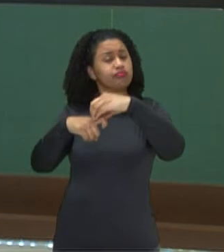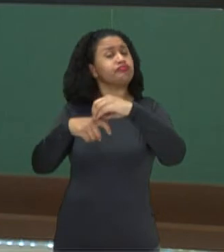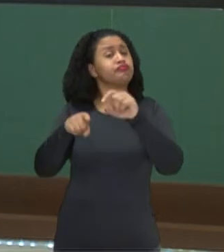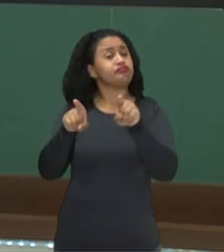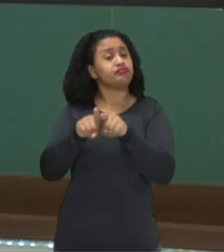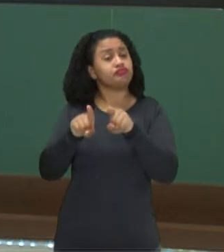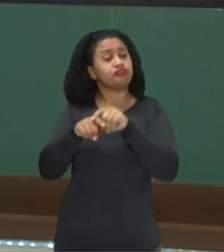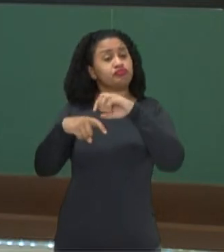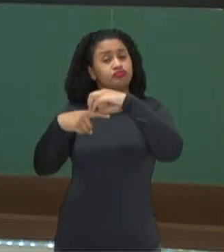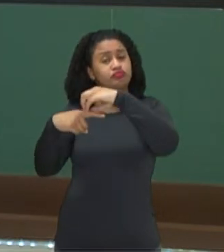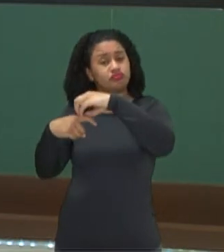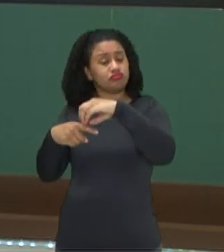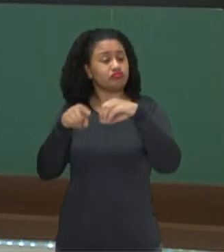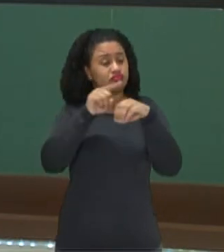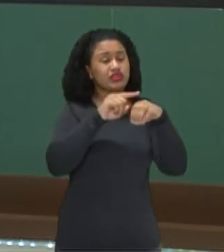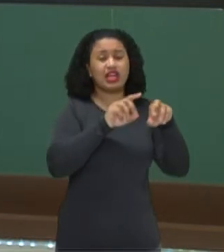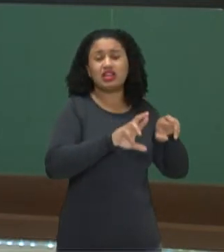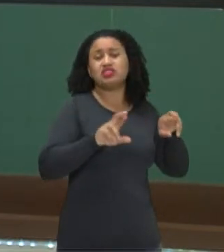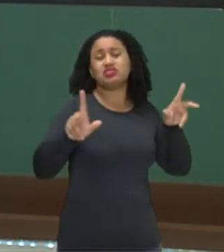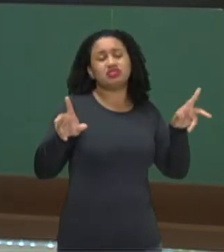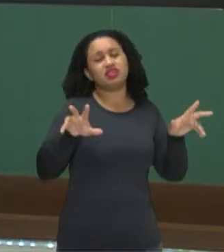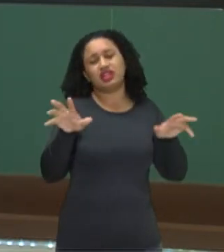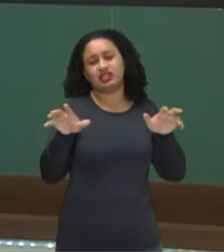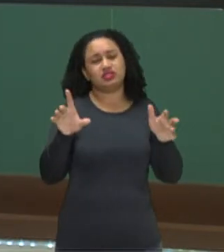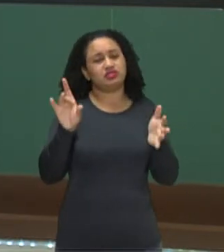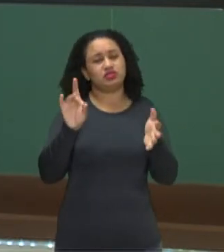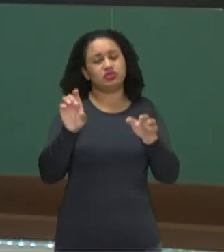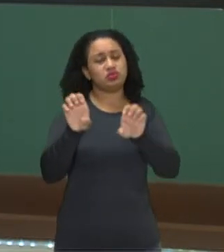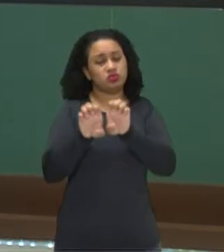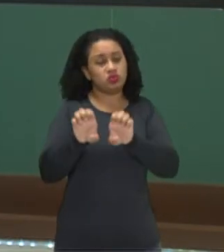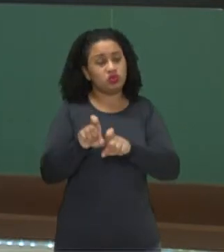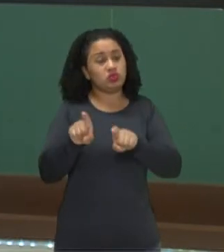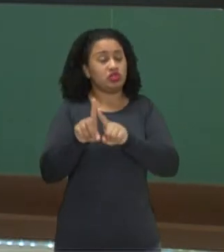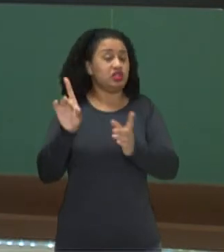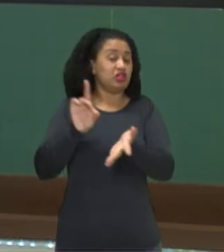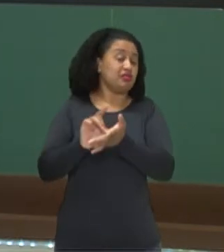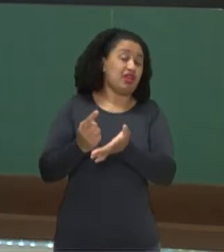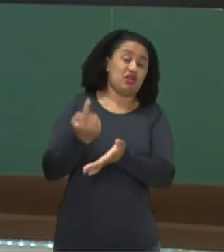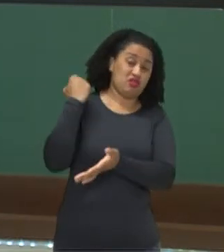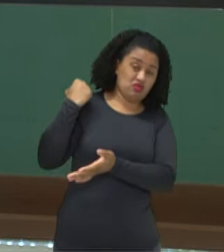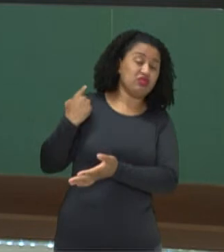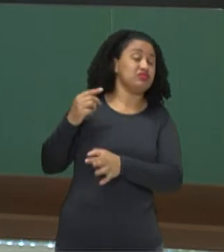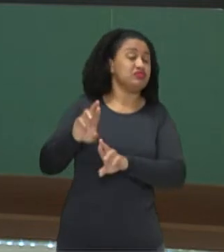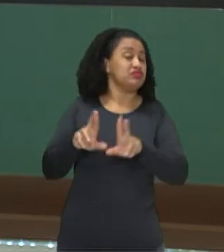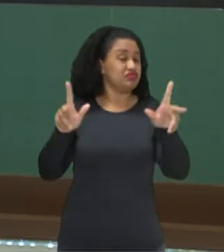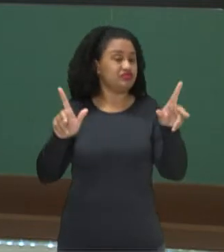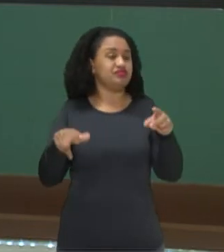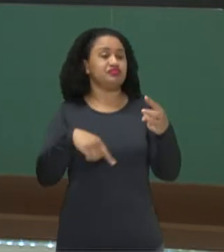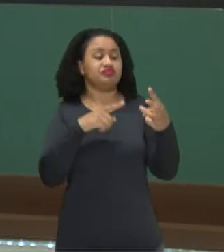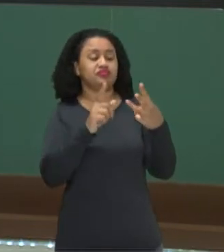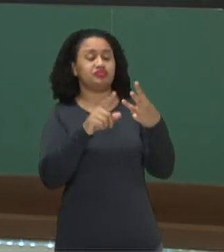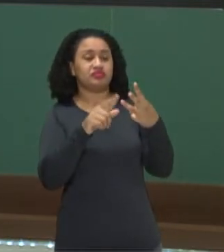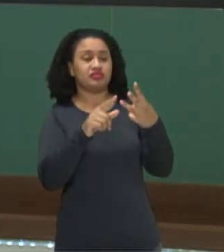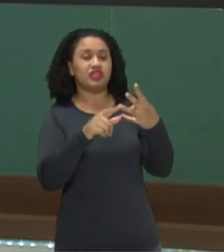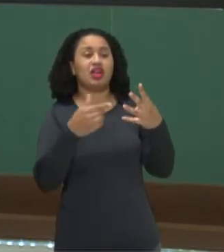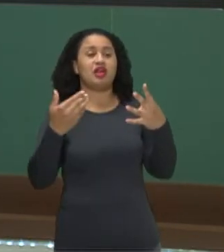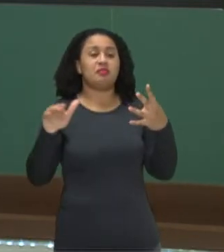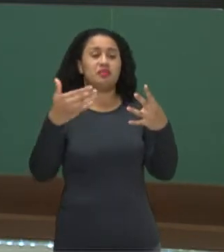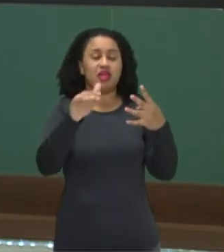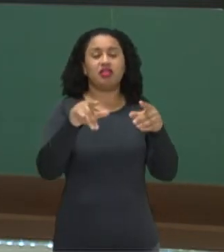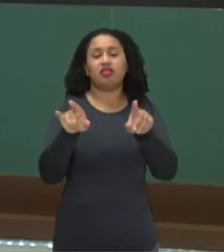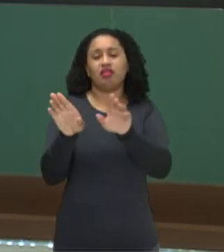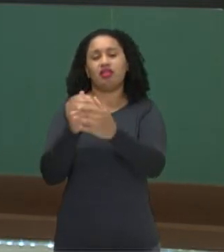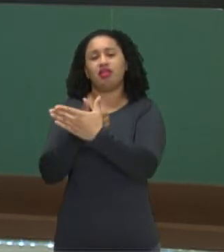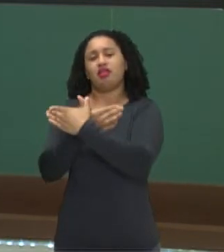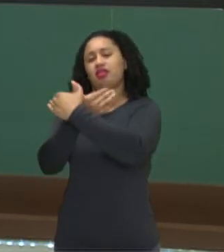completamente diferente da carapaça do tatu e a origem embrionária delas também, tá? A nadadeira de um peixe, a asa de